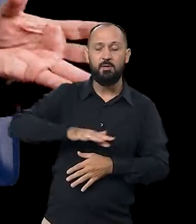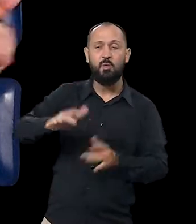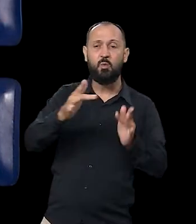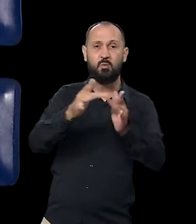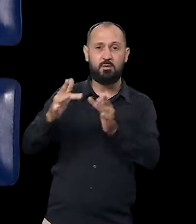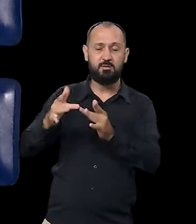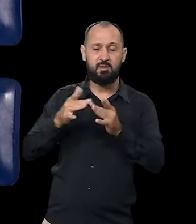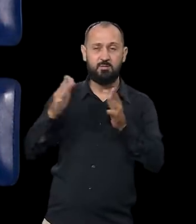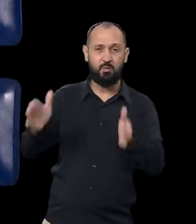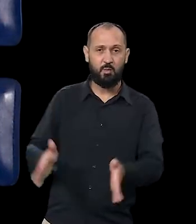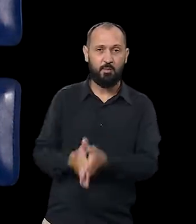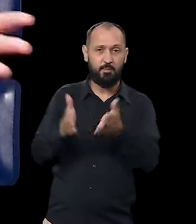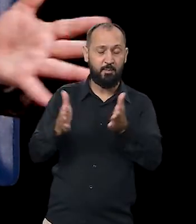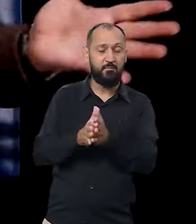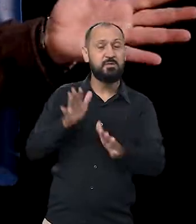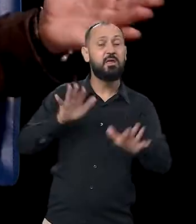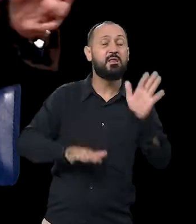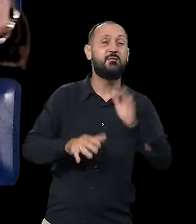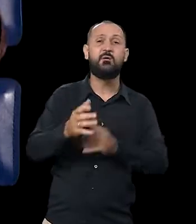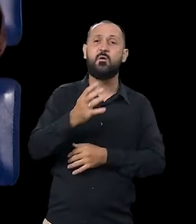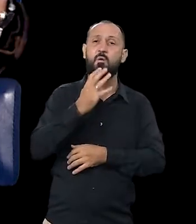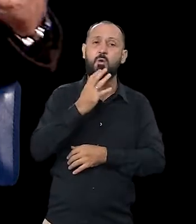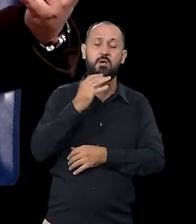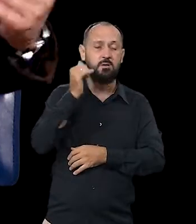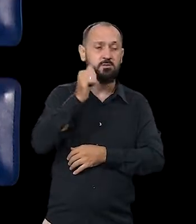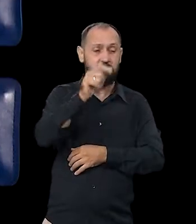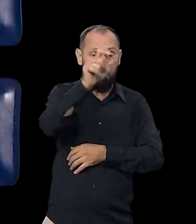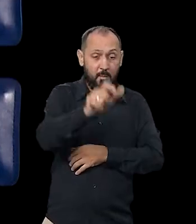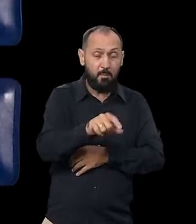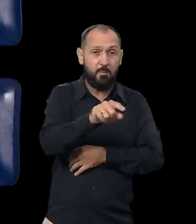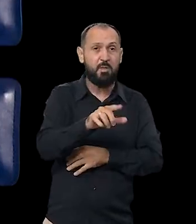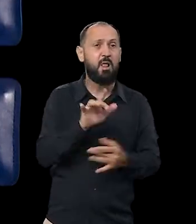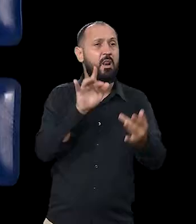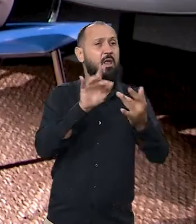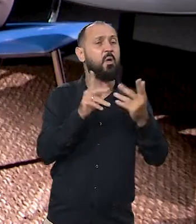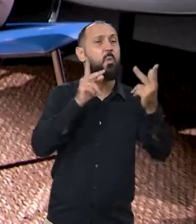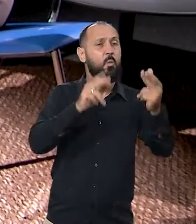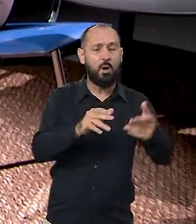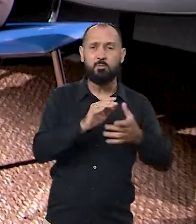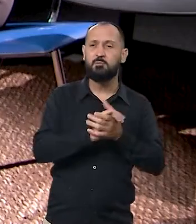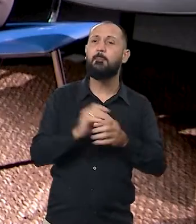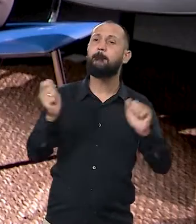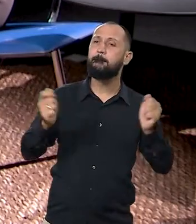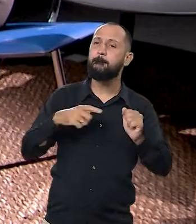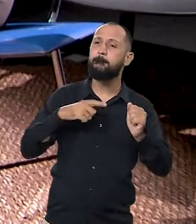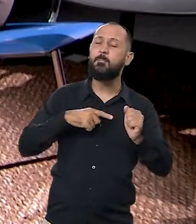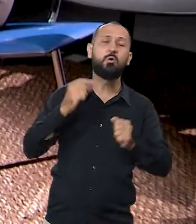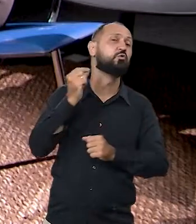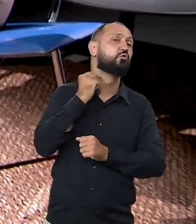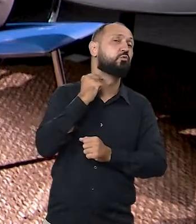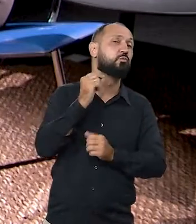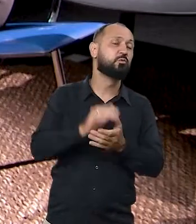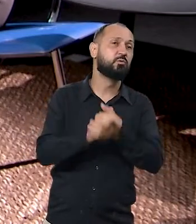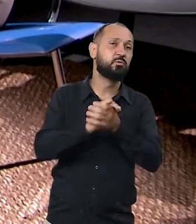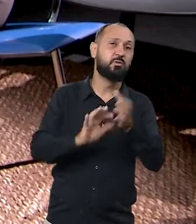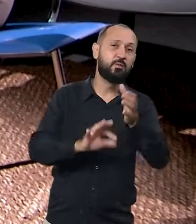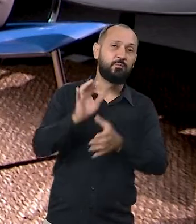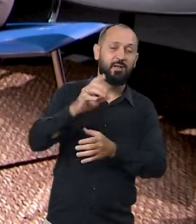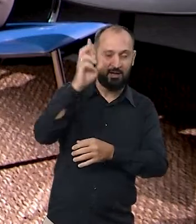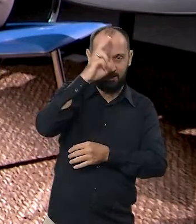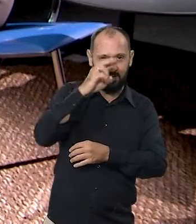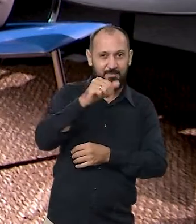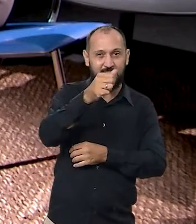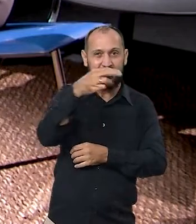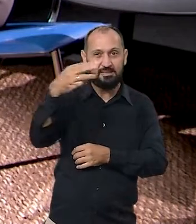meio de pobre. Então, você possivelmente vai conhecer uma pessoa da sua origem. Você pode ganhar na loteria esportiva. Na época eram os